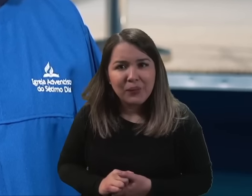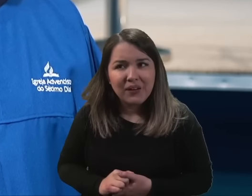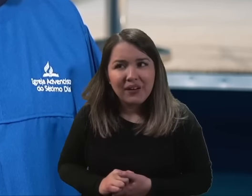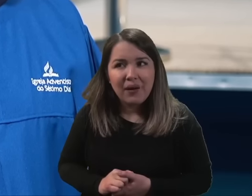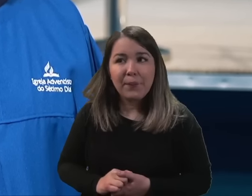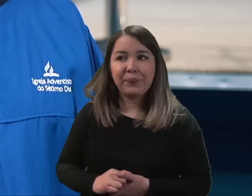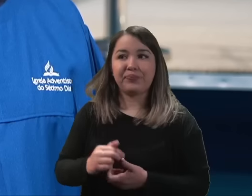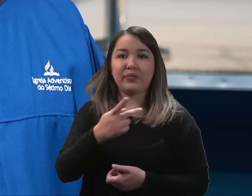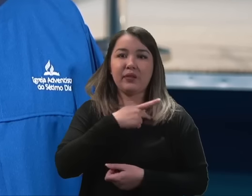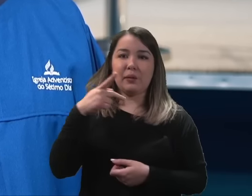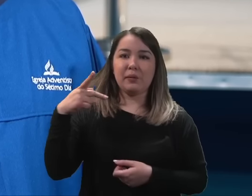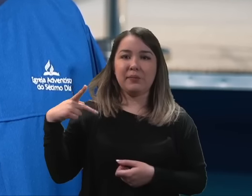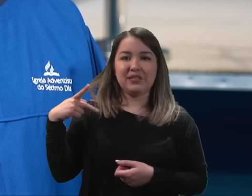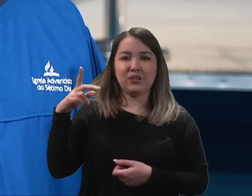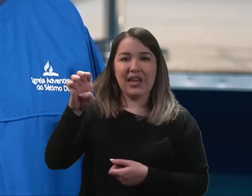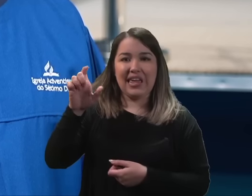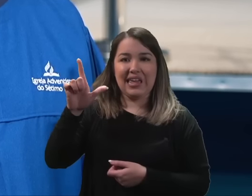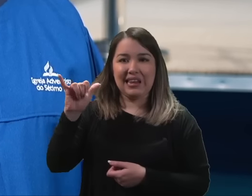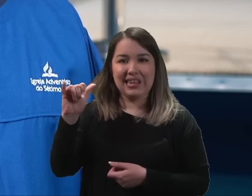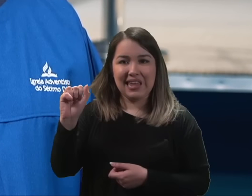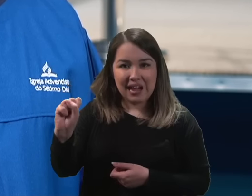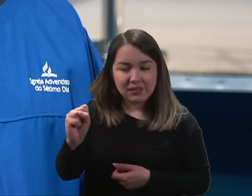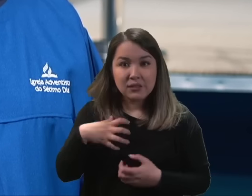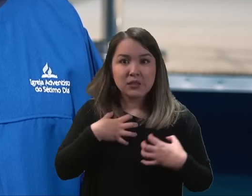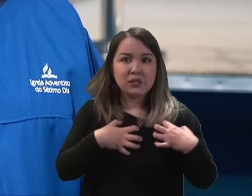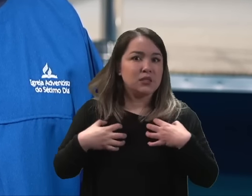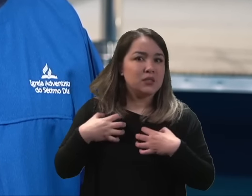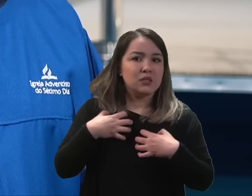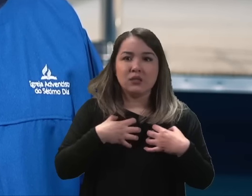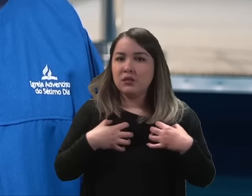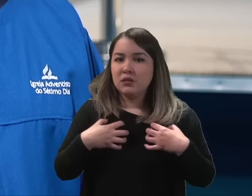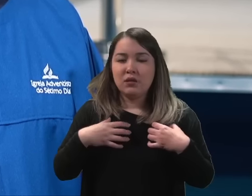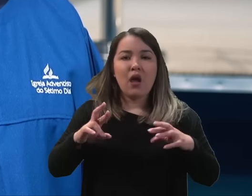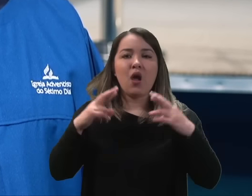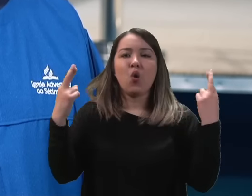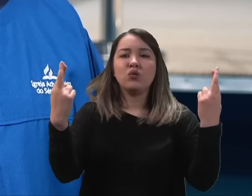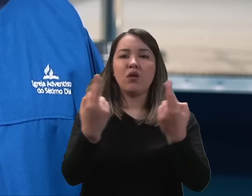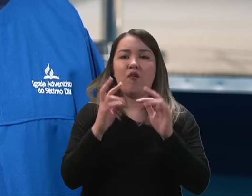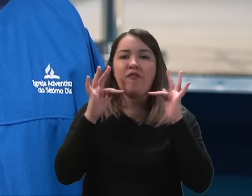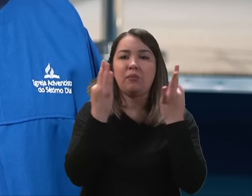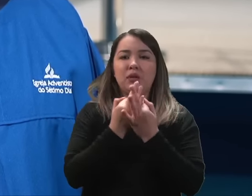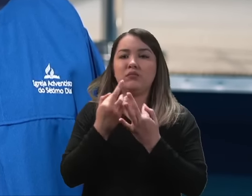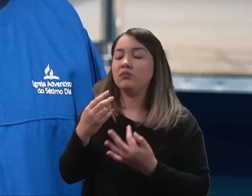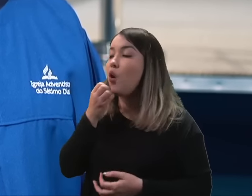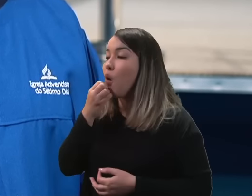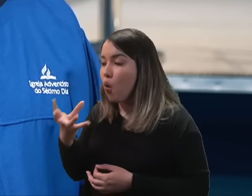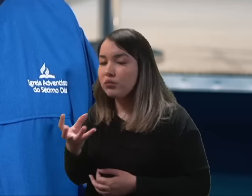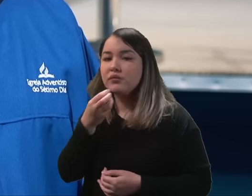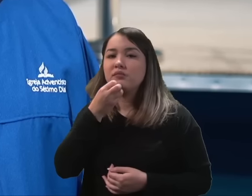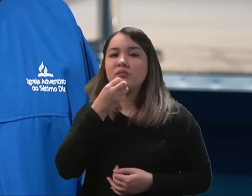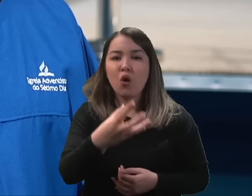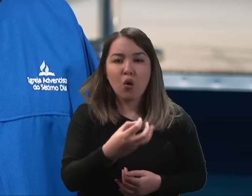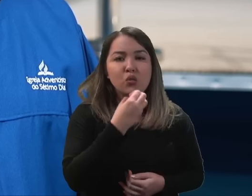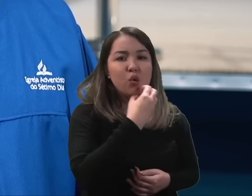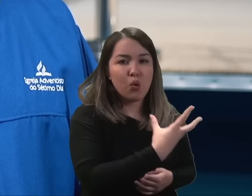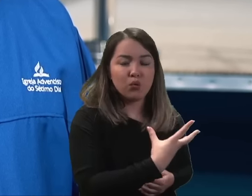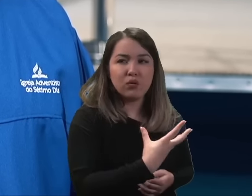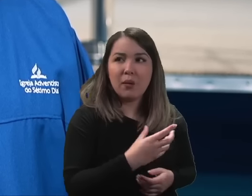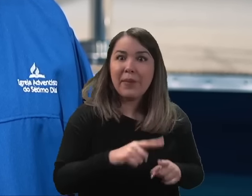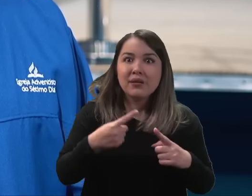aí o pastor Elias não suportou mais ele disse assim reuniu a família e começou a contar pra um pra outro e contou pra eles assim